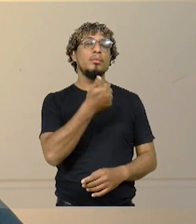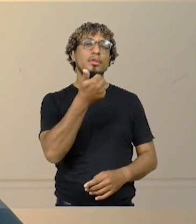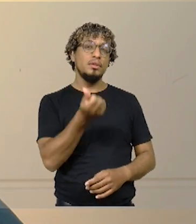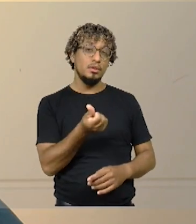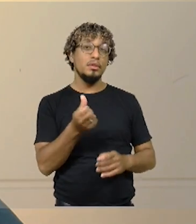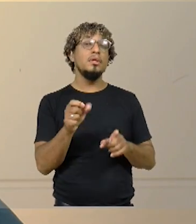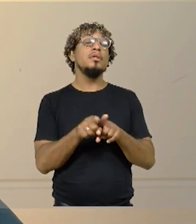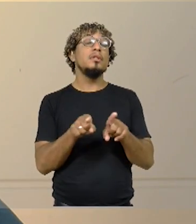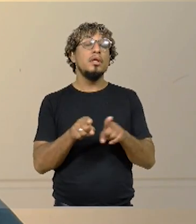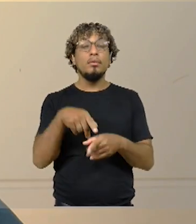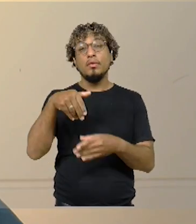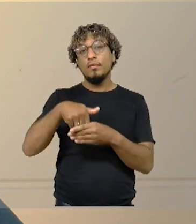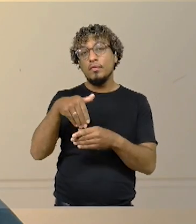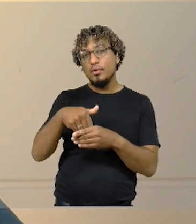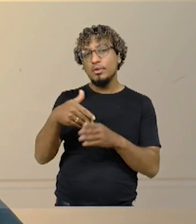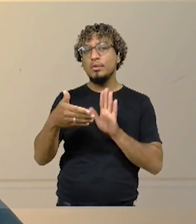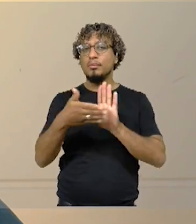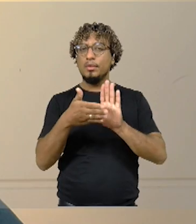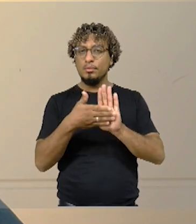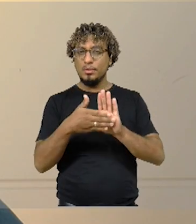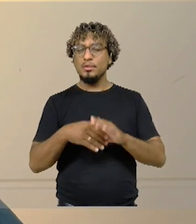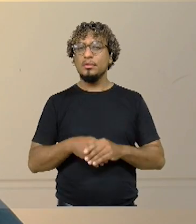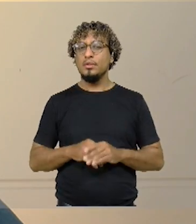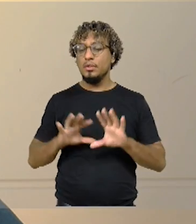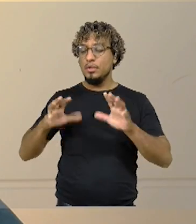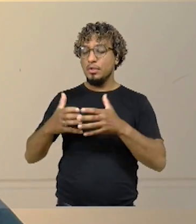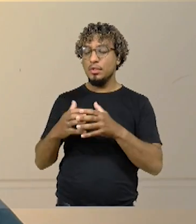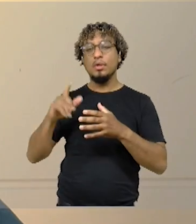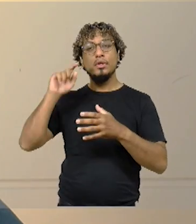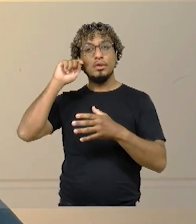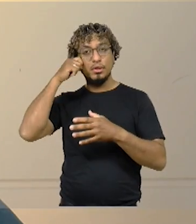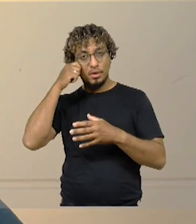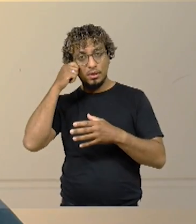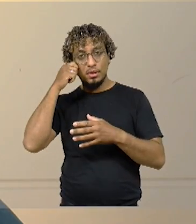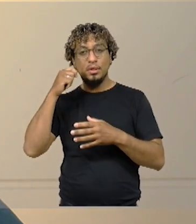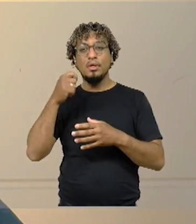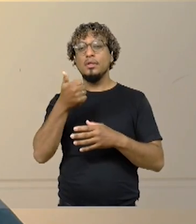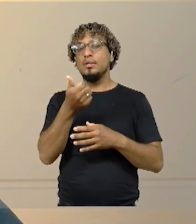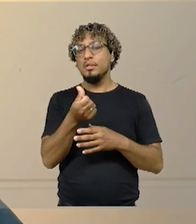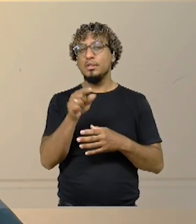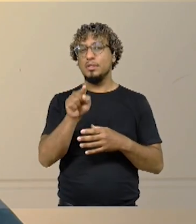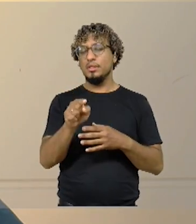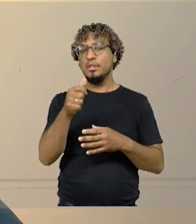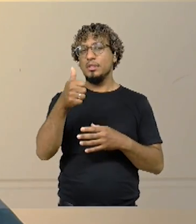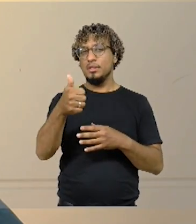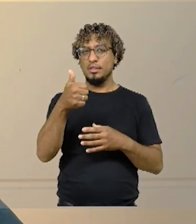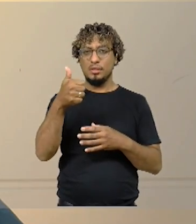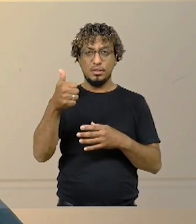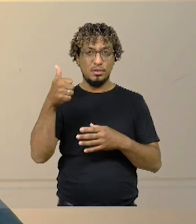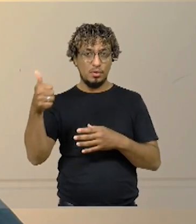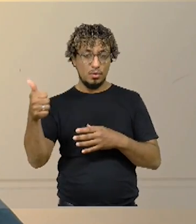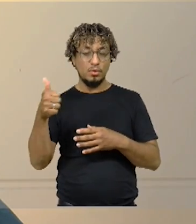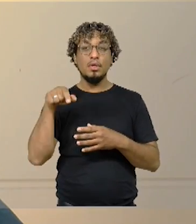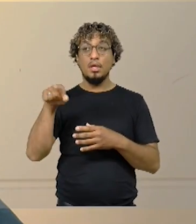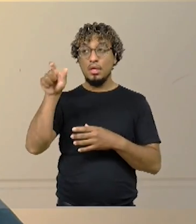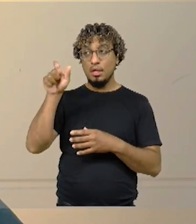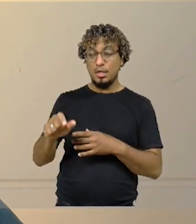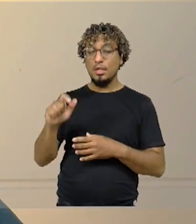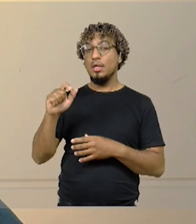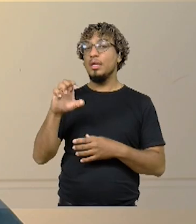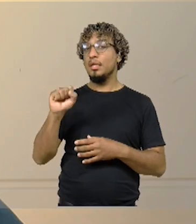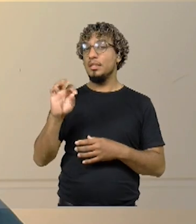uma infraestrutura adequada, né? Água em sua casa, saneamento, nós defendemos o saneamento também estatal, nós vamos ter